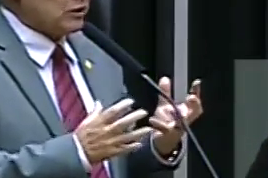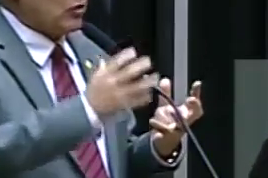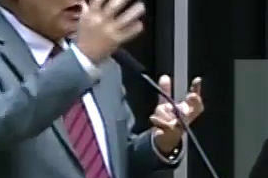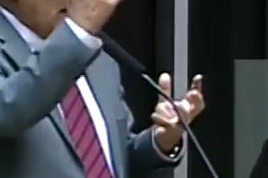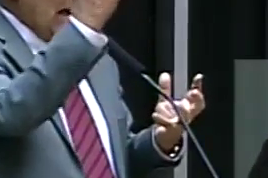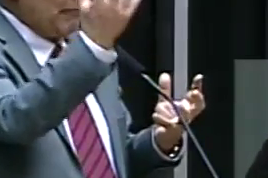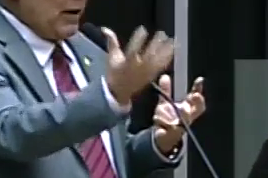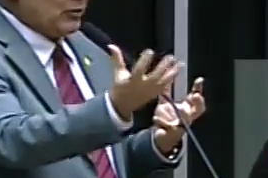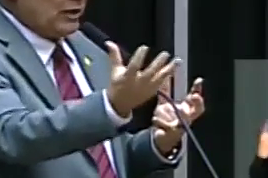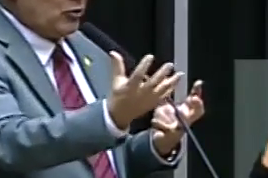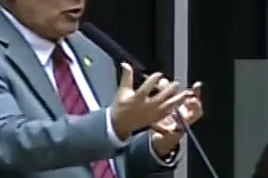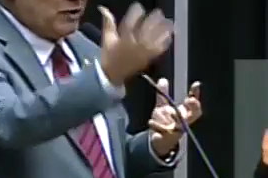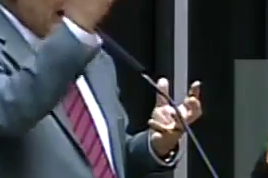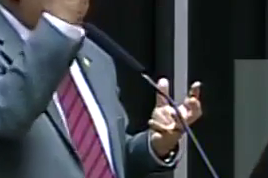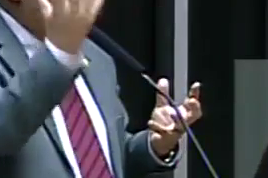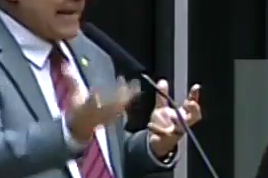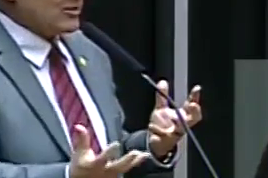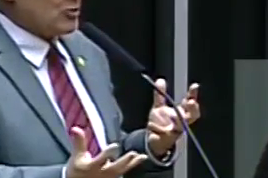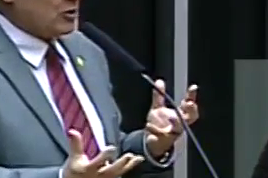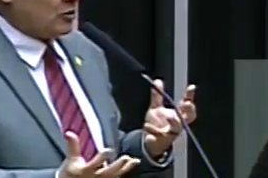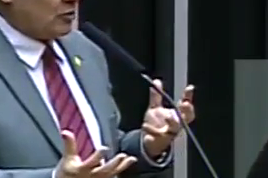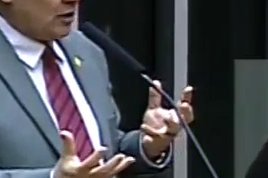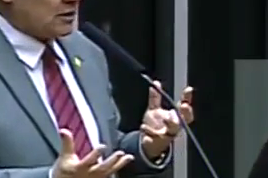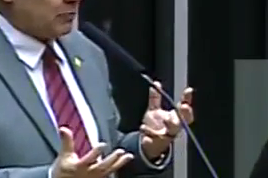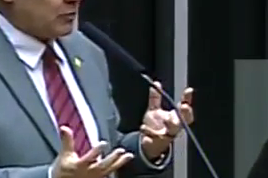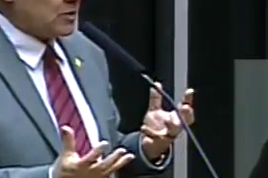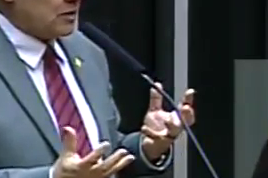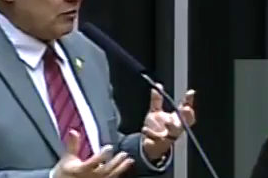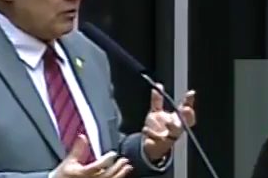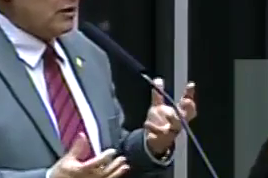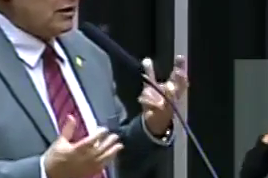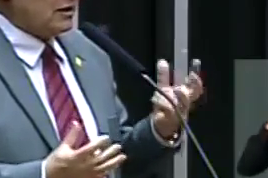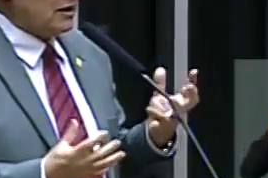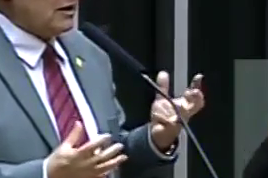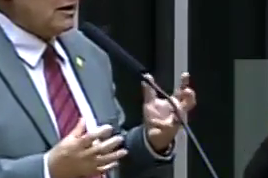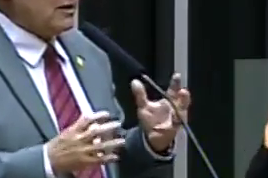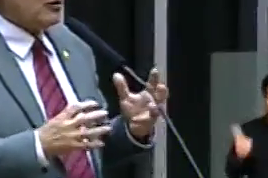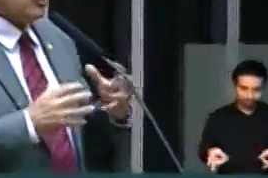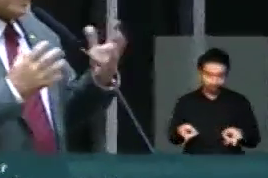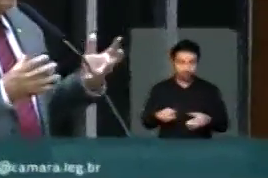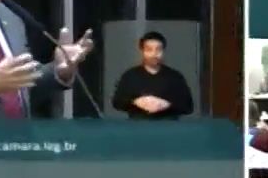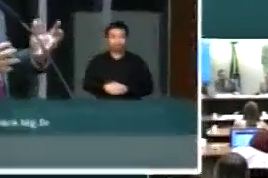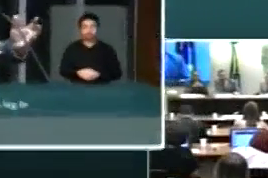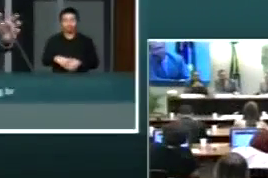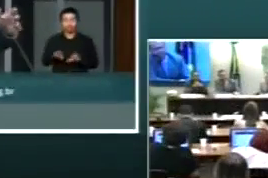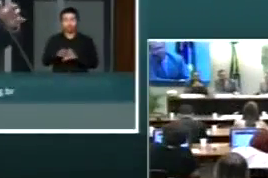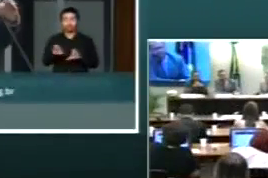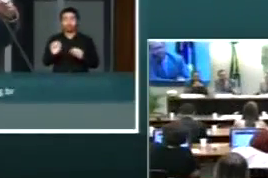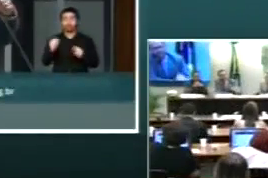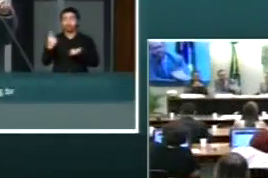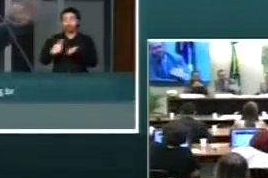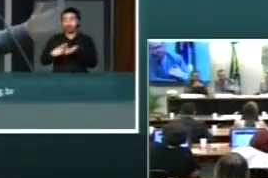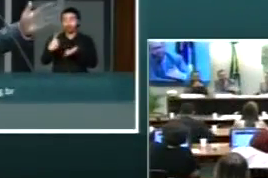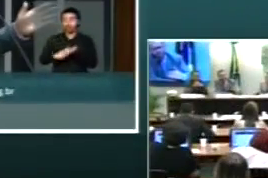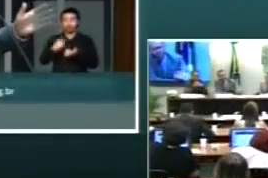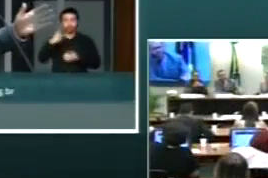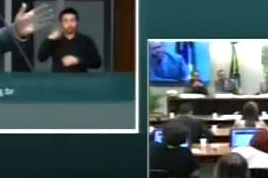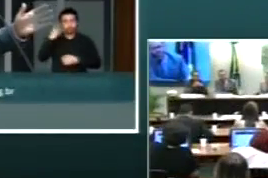assumindo a pauta econômica mais ortodoxa possível e os acordos políticos